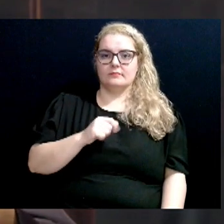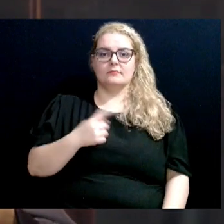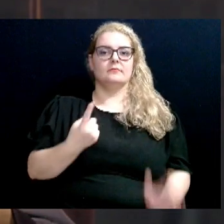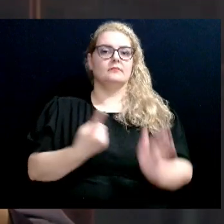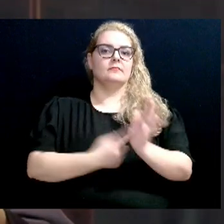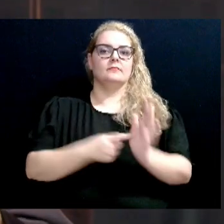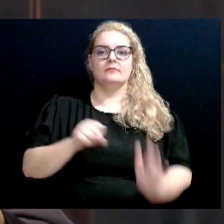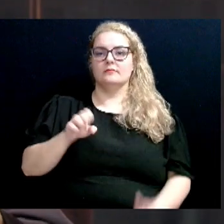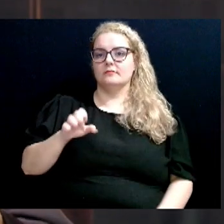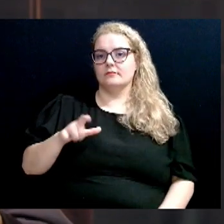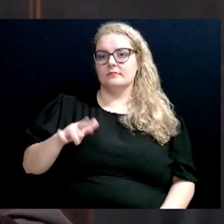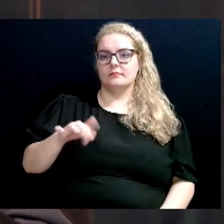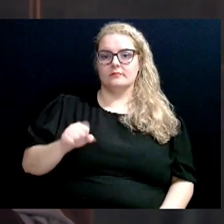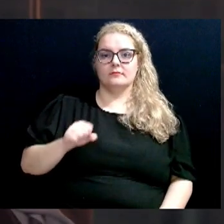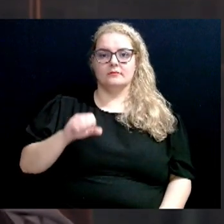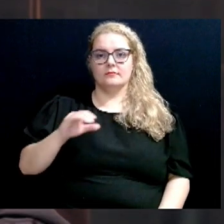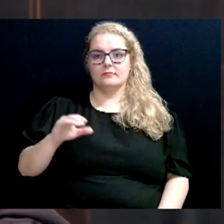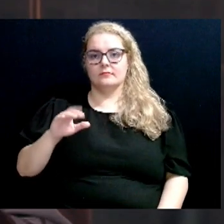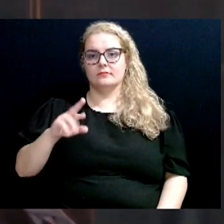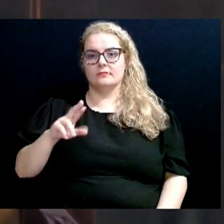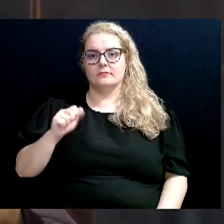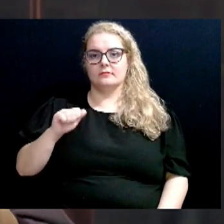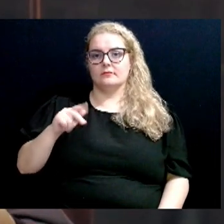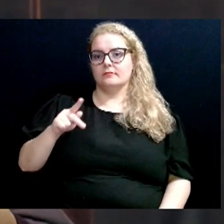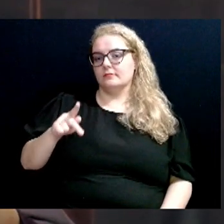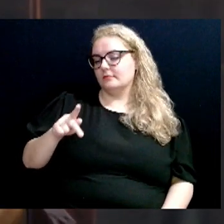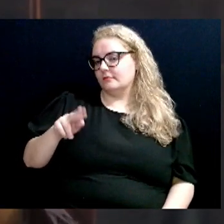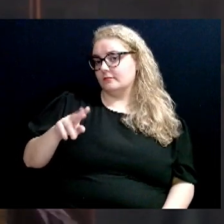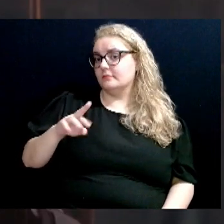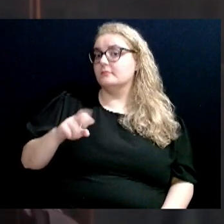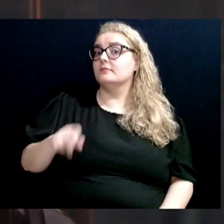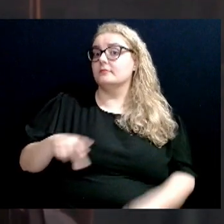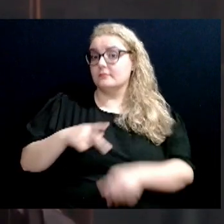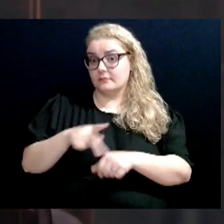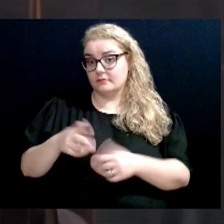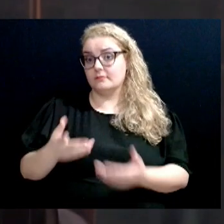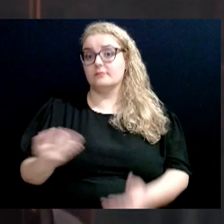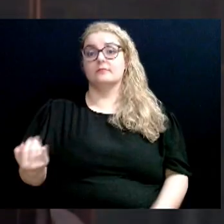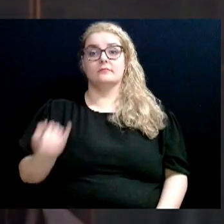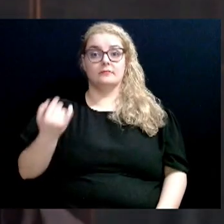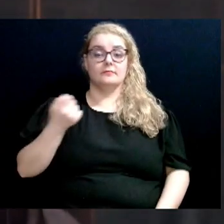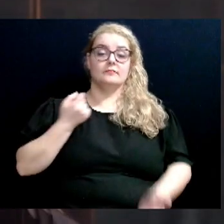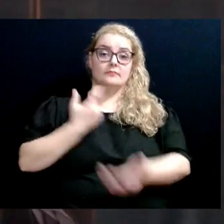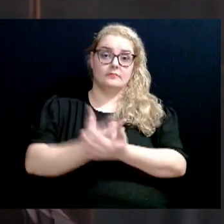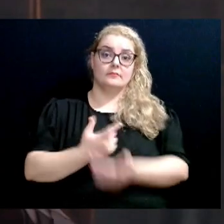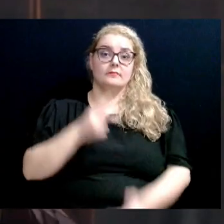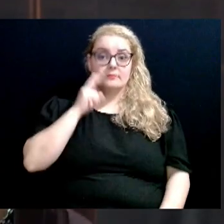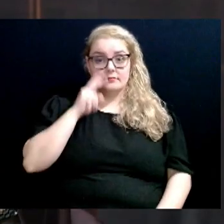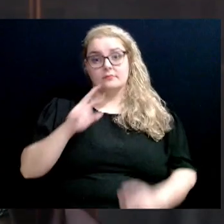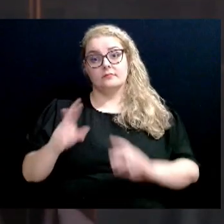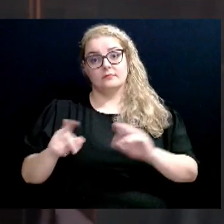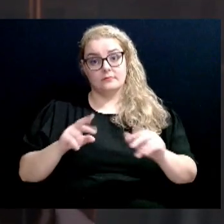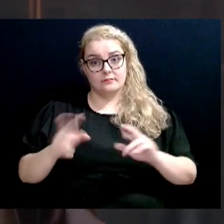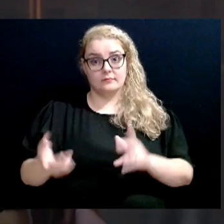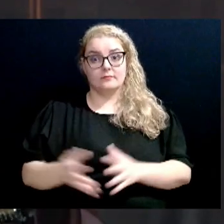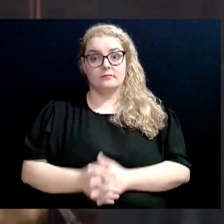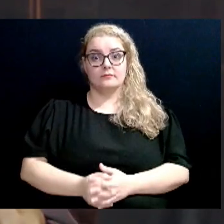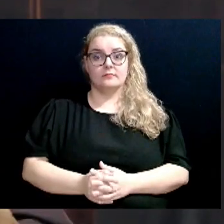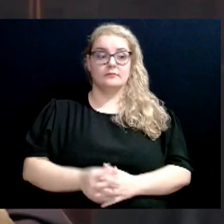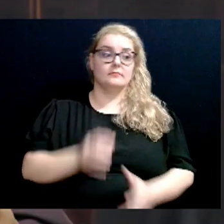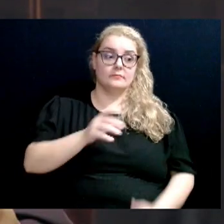que é selo de pureza, é muito importante na hora de comprar, porque a gente vê diferenças tem creatinas que